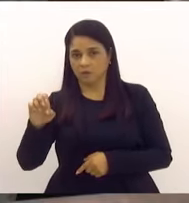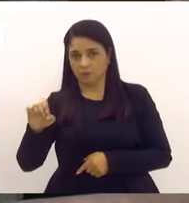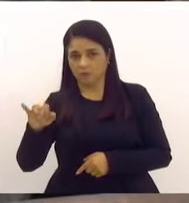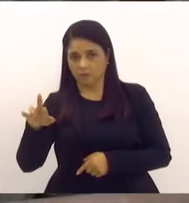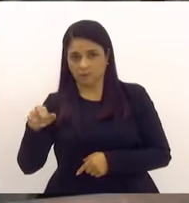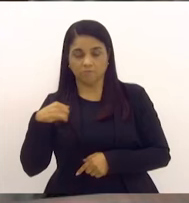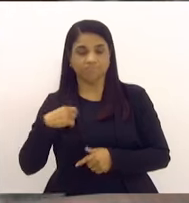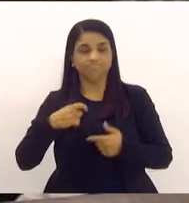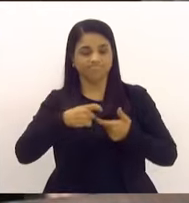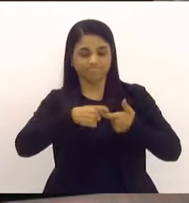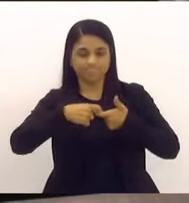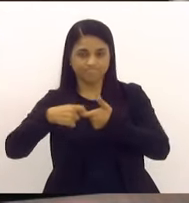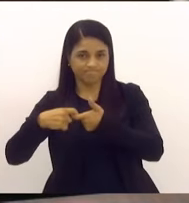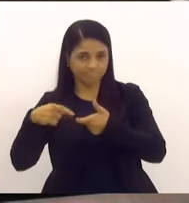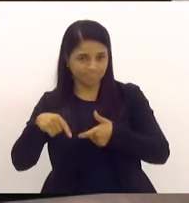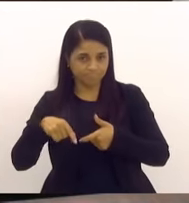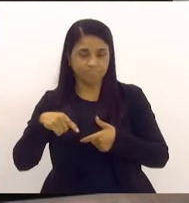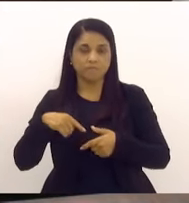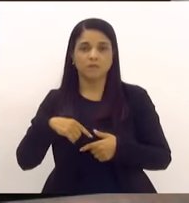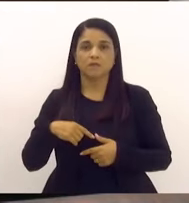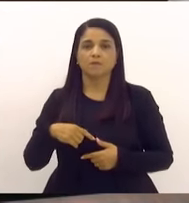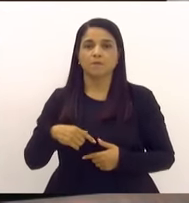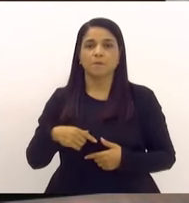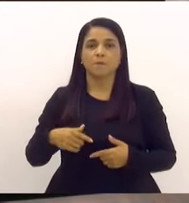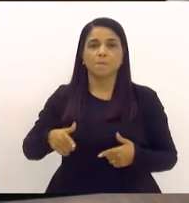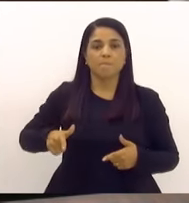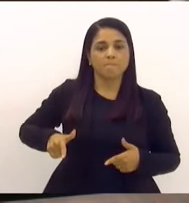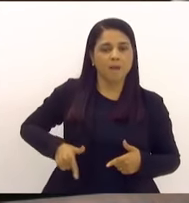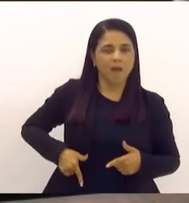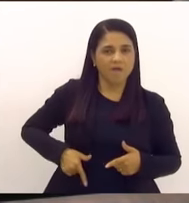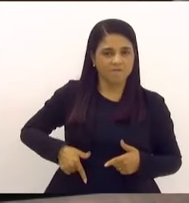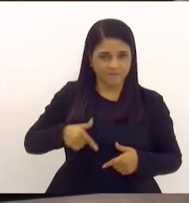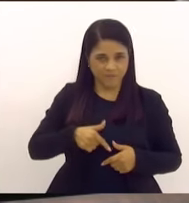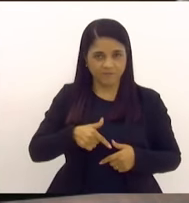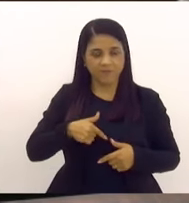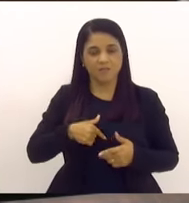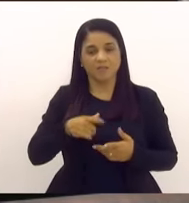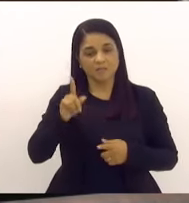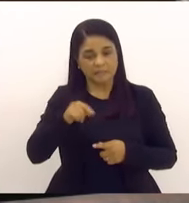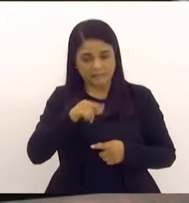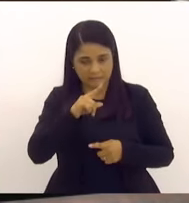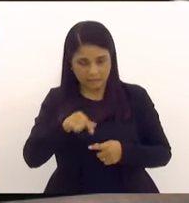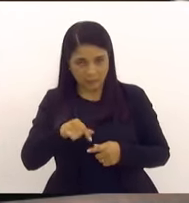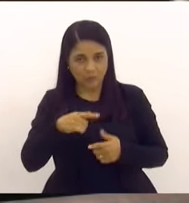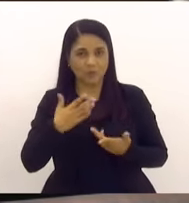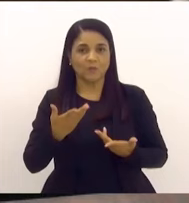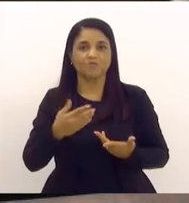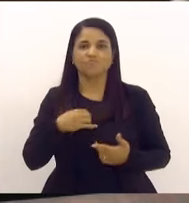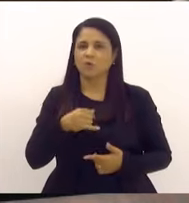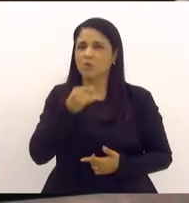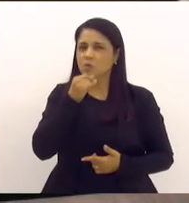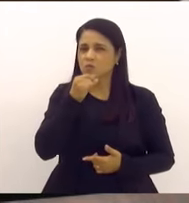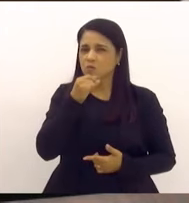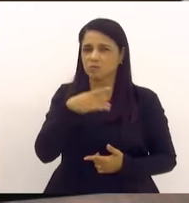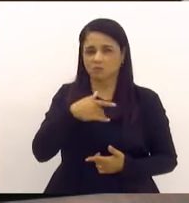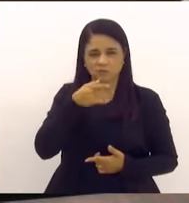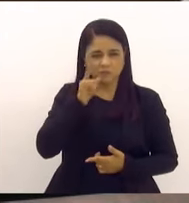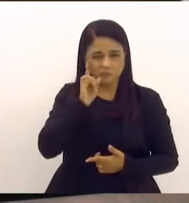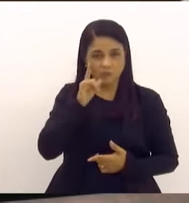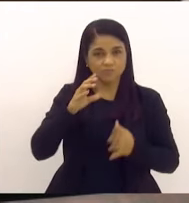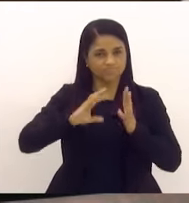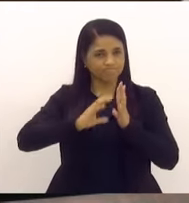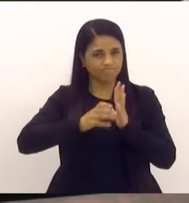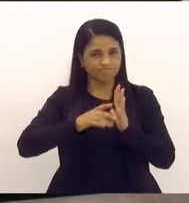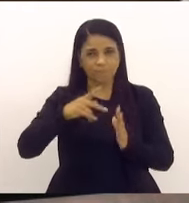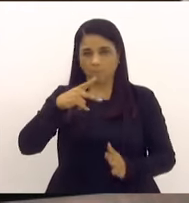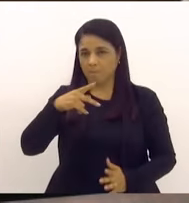cancelou, né, a licitação para o pátio, para os reboques. Mas ontem um episódio muito triste. E eu falo aqui em nome da bancada do PL,